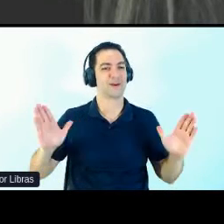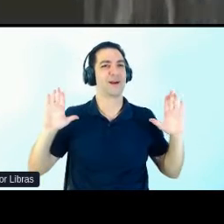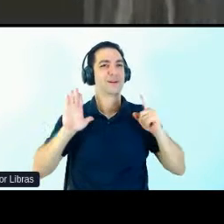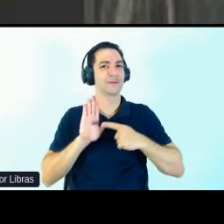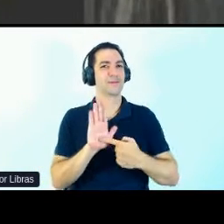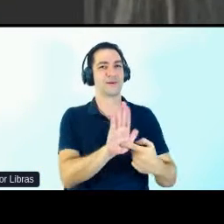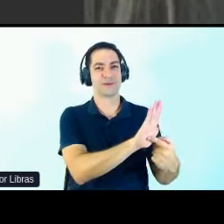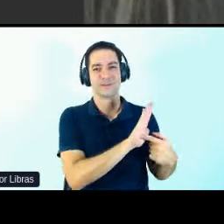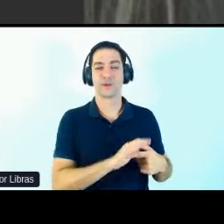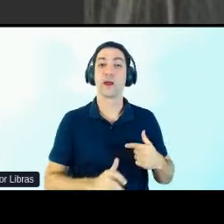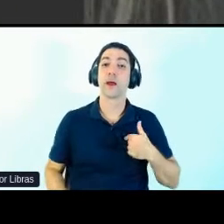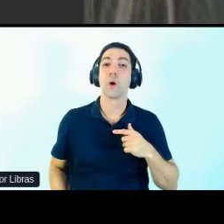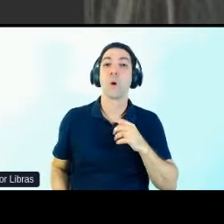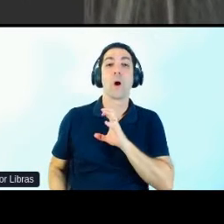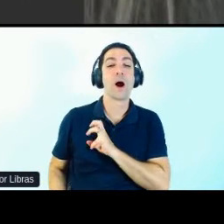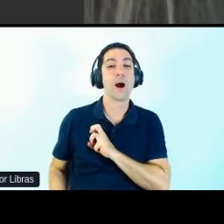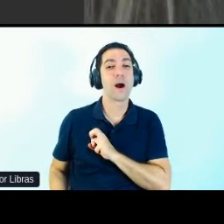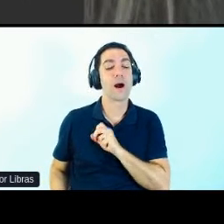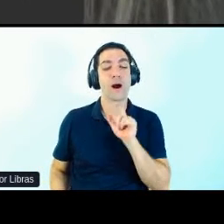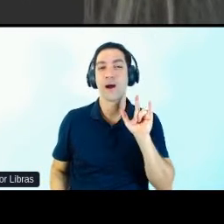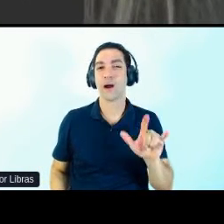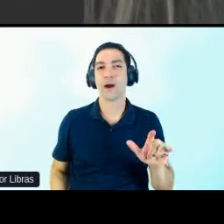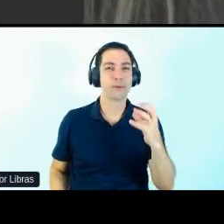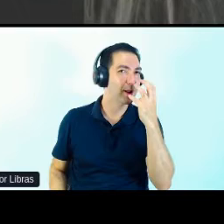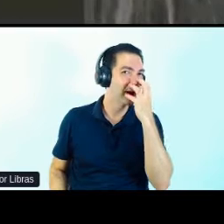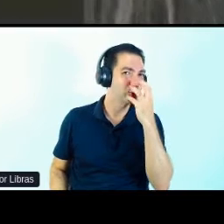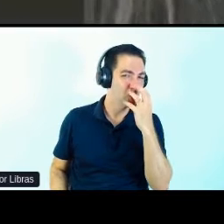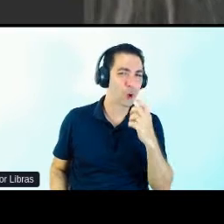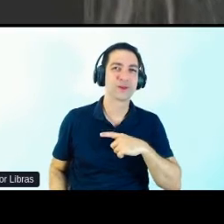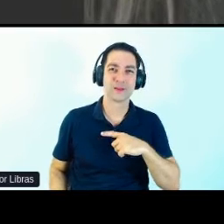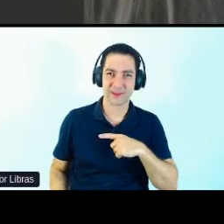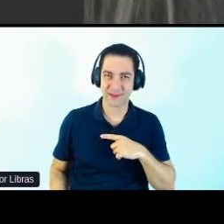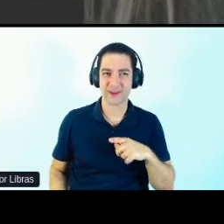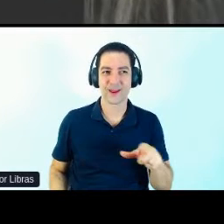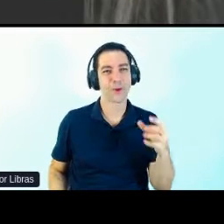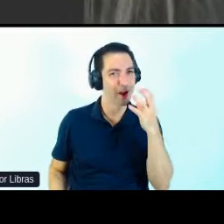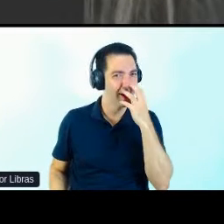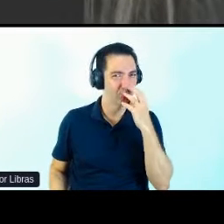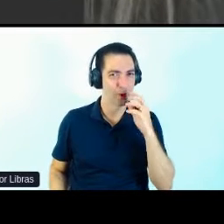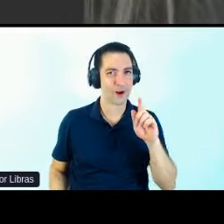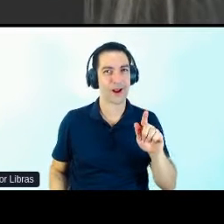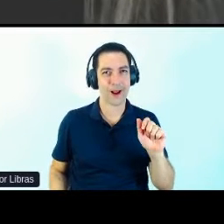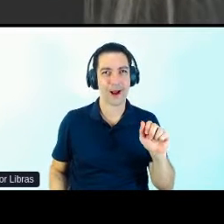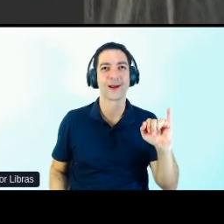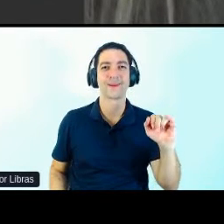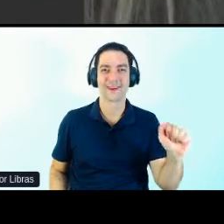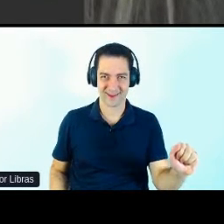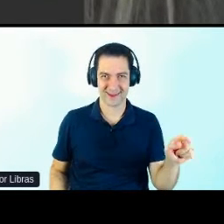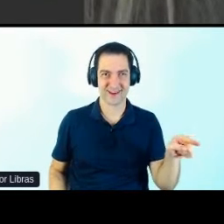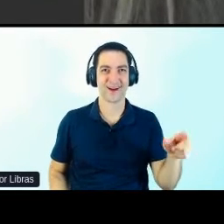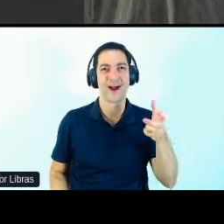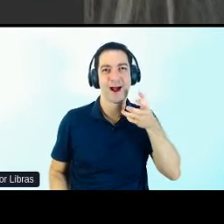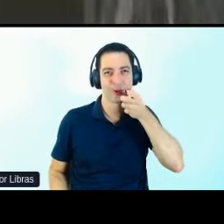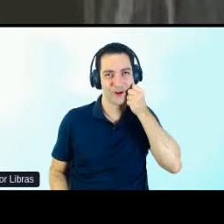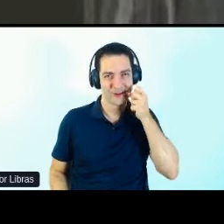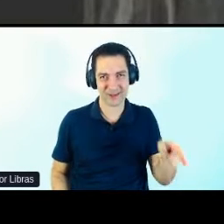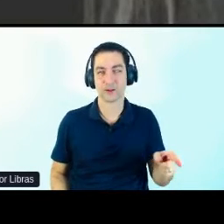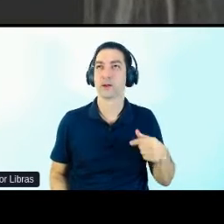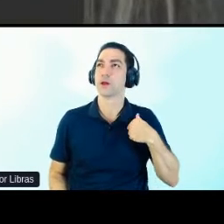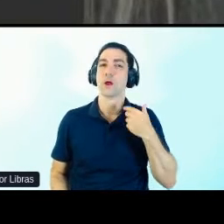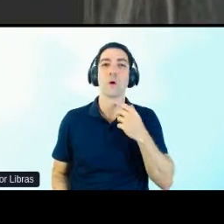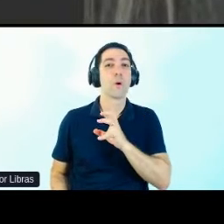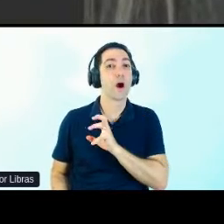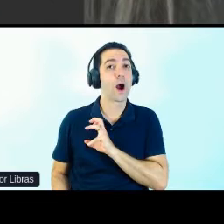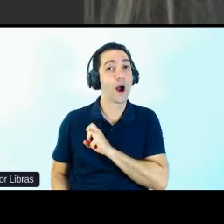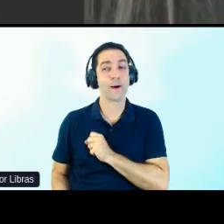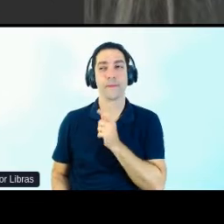cachorra adotada, a Gaia. Eu adoro viajar, desde fazer o roteiro até voltar. Eu adoro tomar um chope e eu